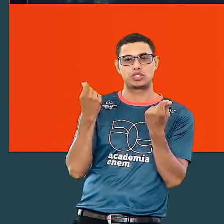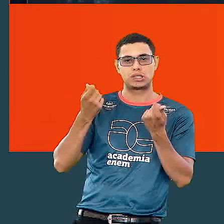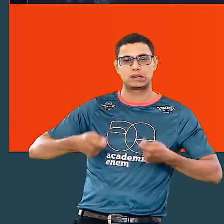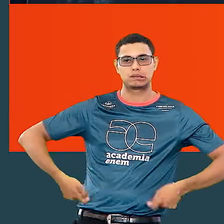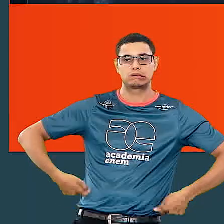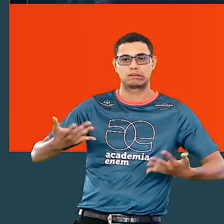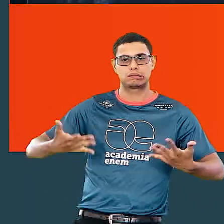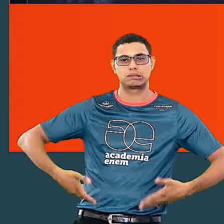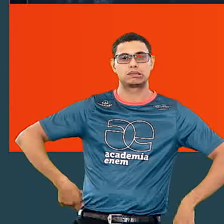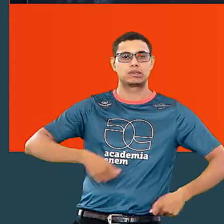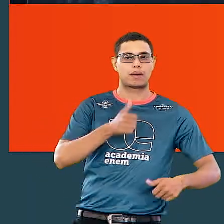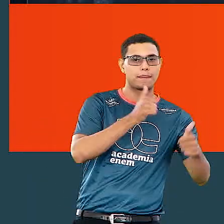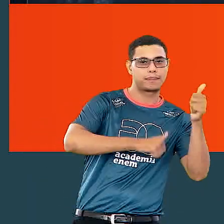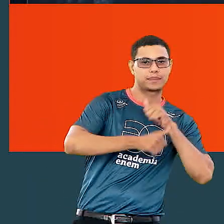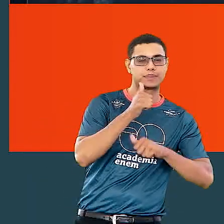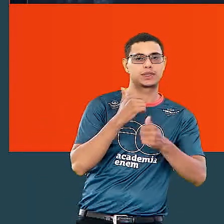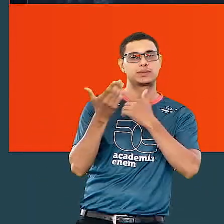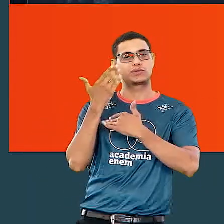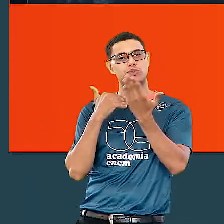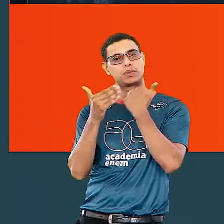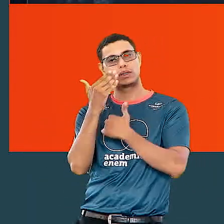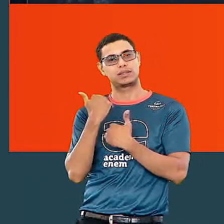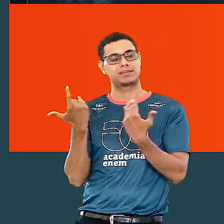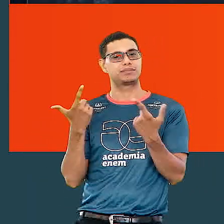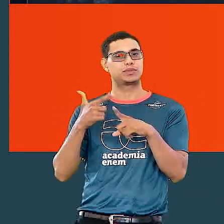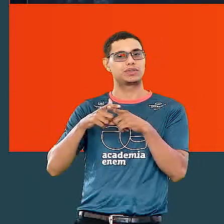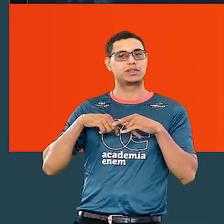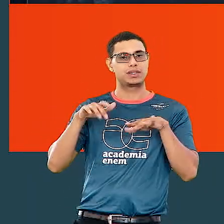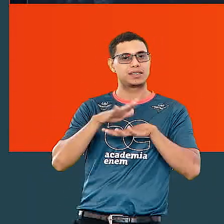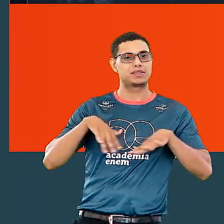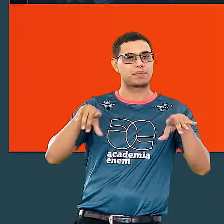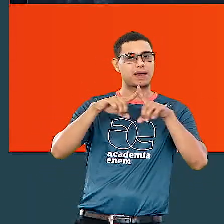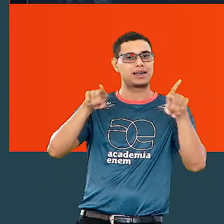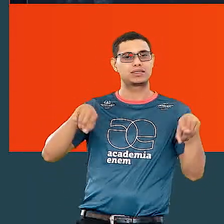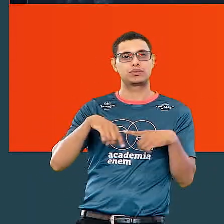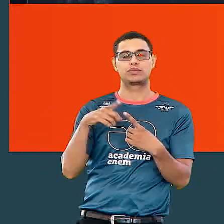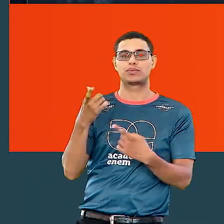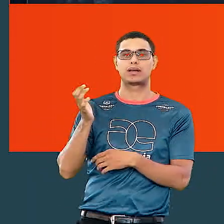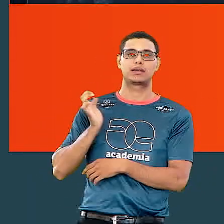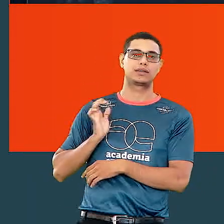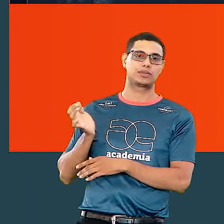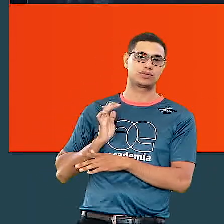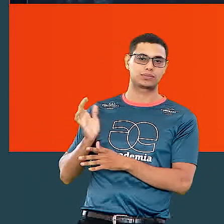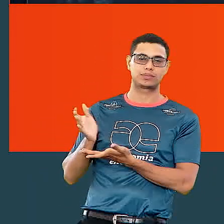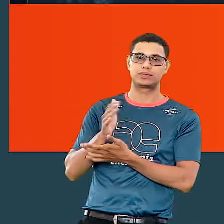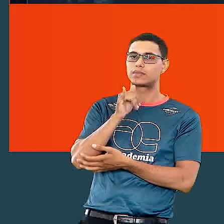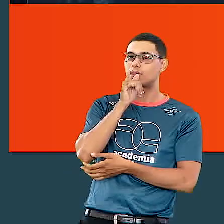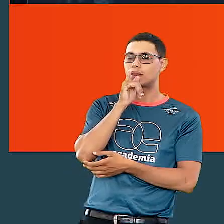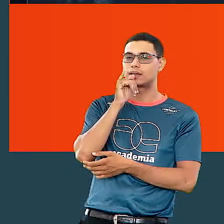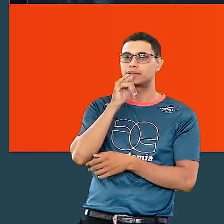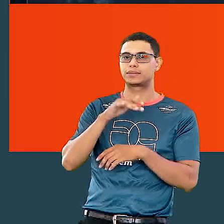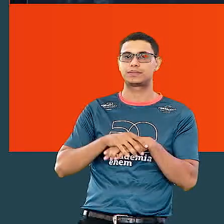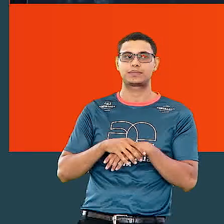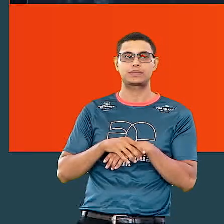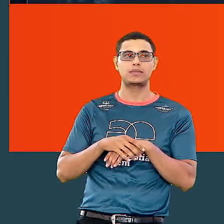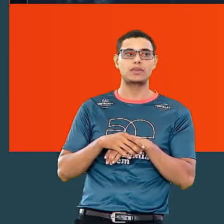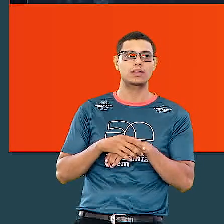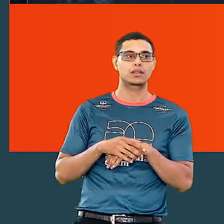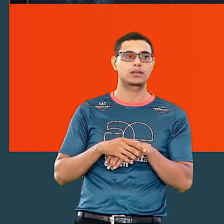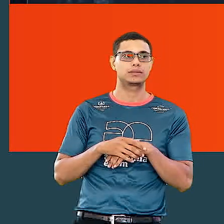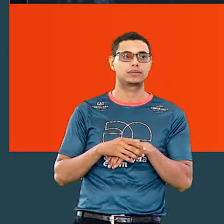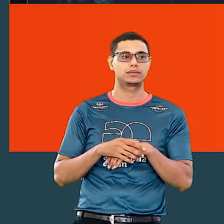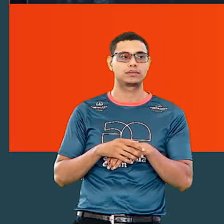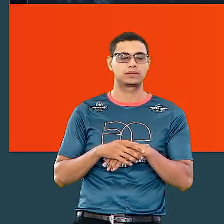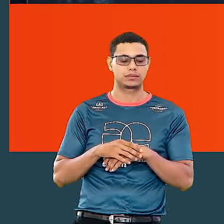com bebida, com comida. Então esses espaços se tornaram o quê? Elitizados. Veja como a moda de um tempo, ela se modifica